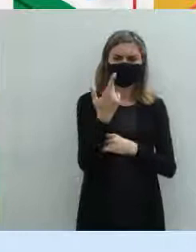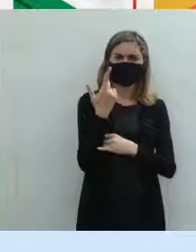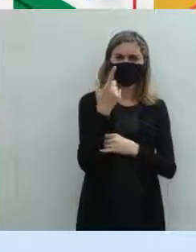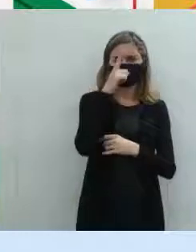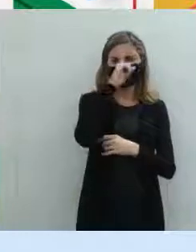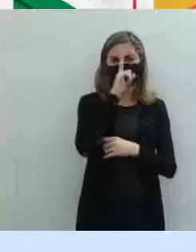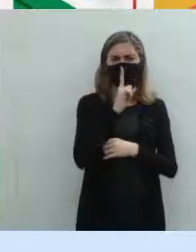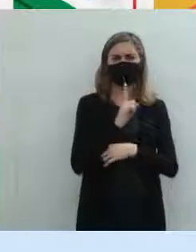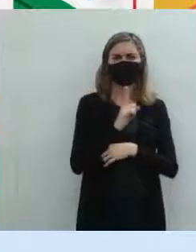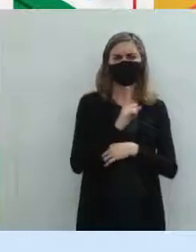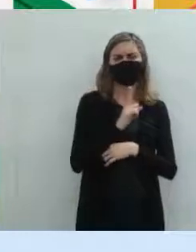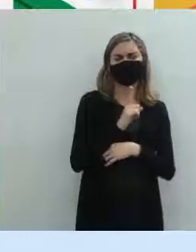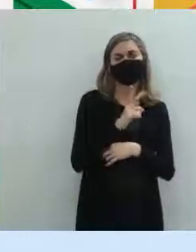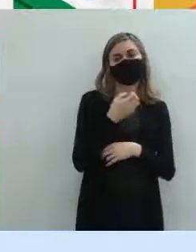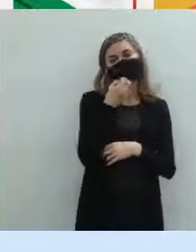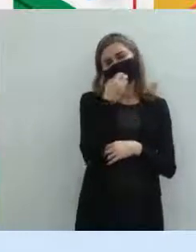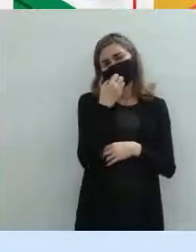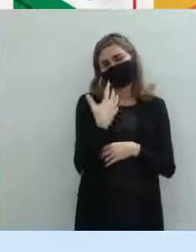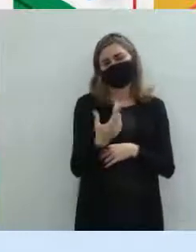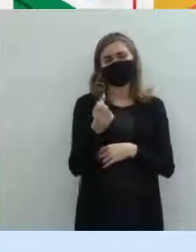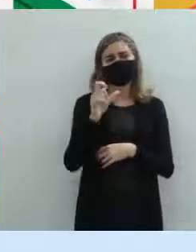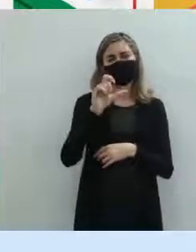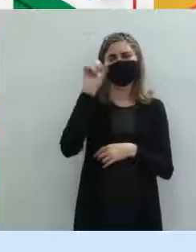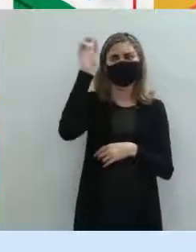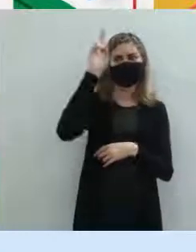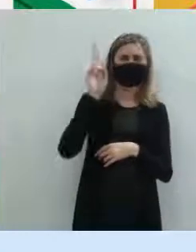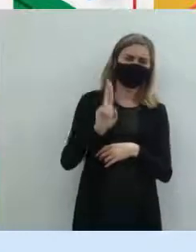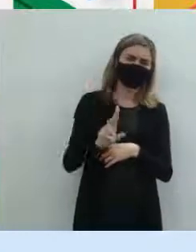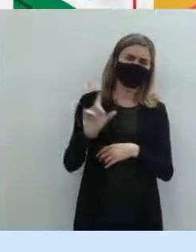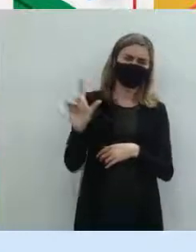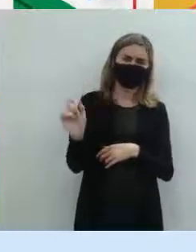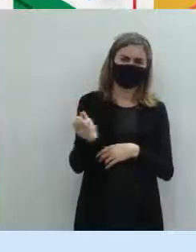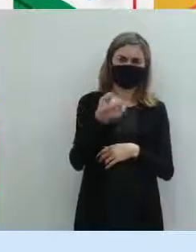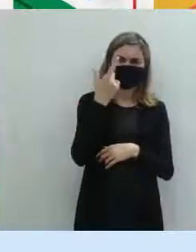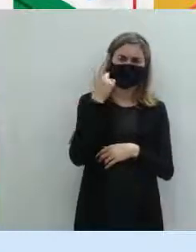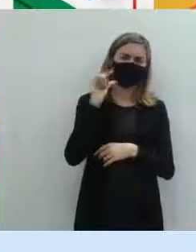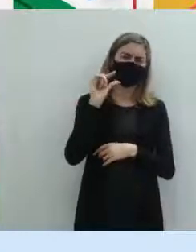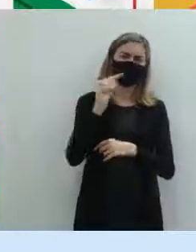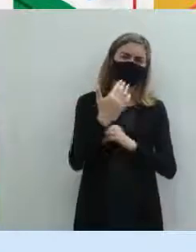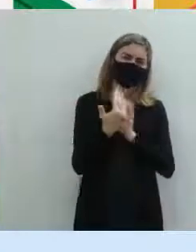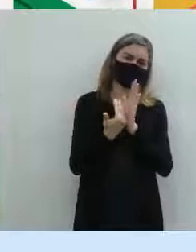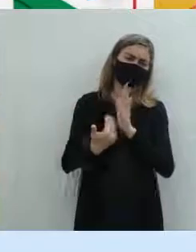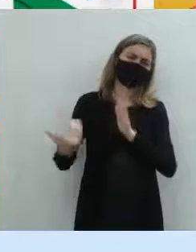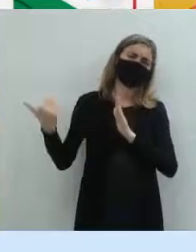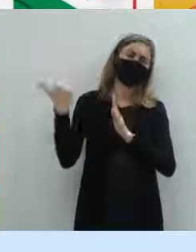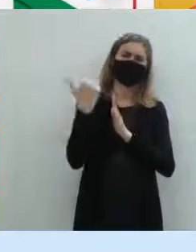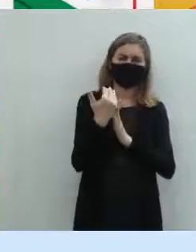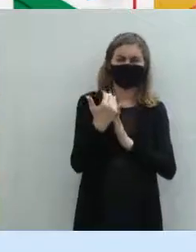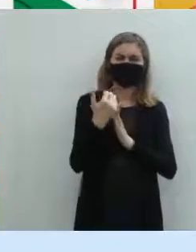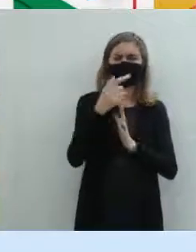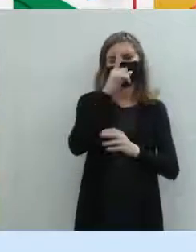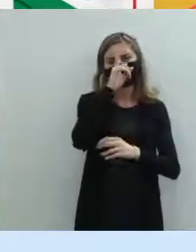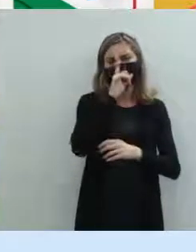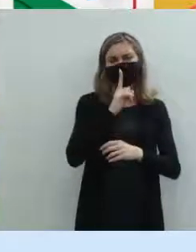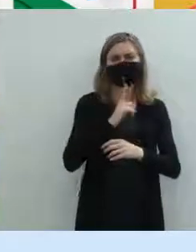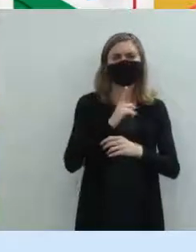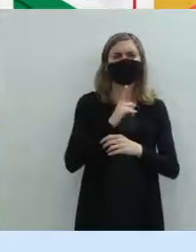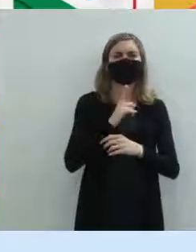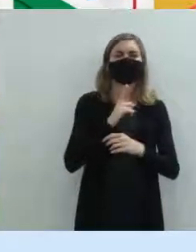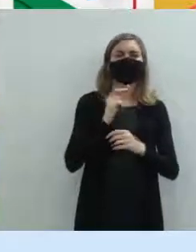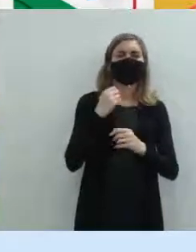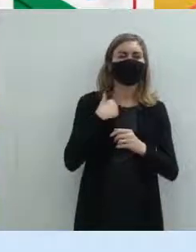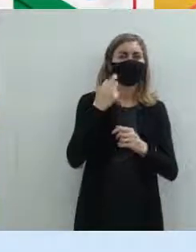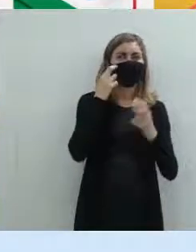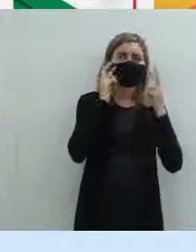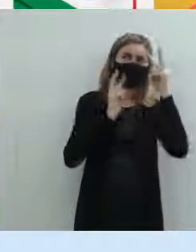amarelo? Bom, a luz do sol é tem um pouco mais de amarelo. Além de que